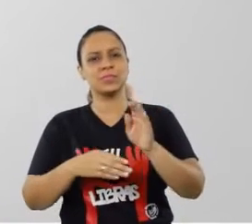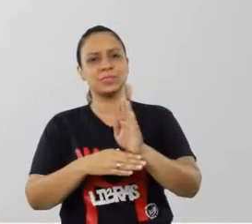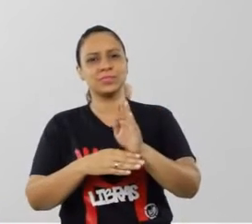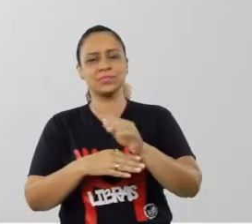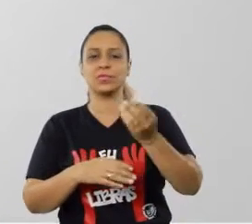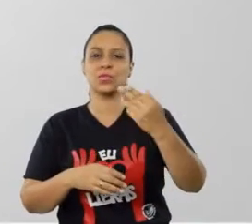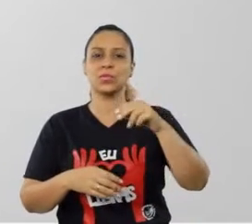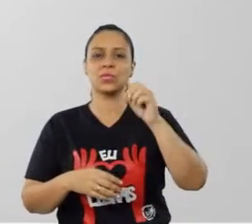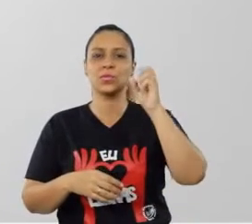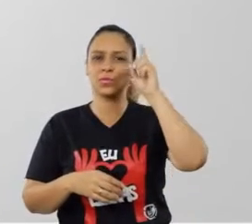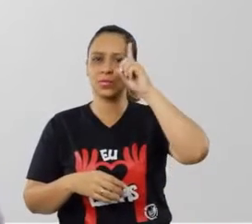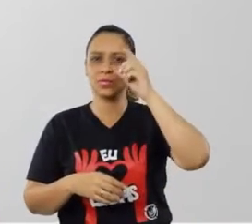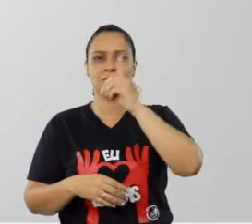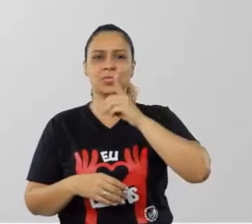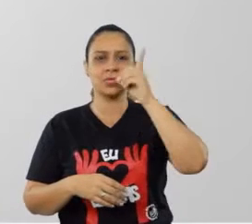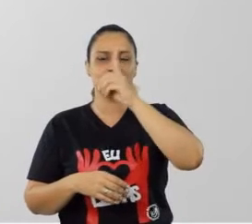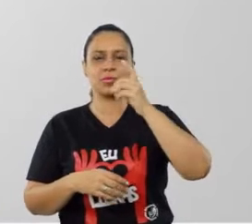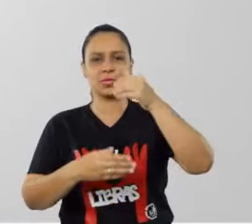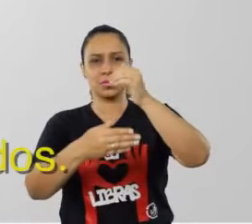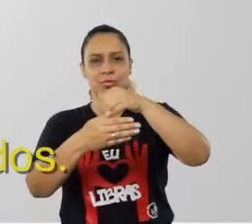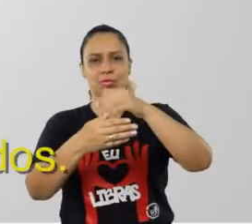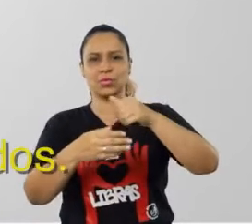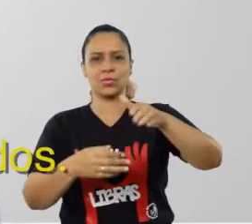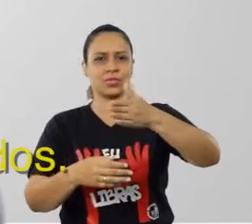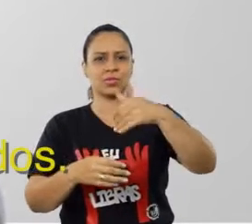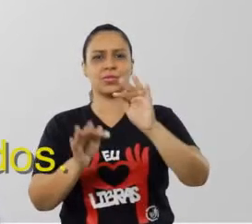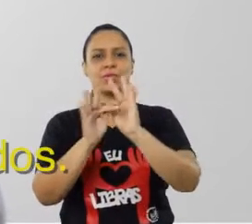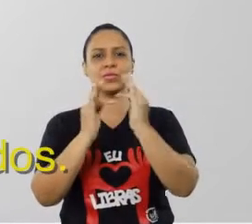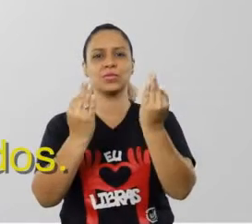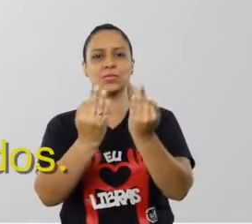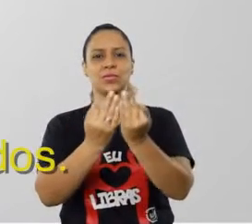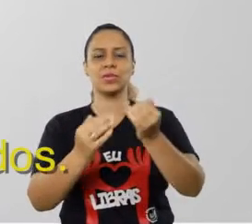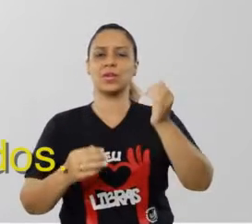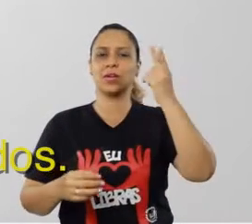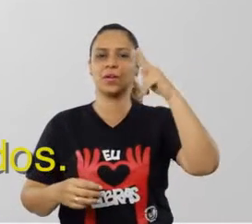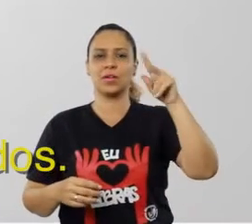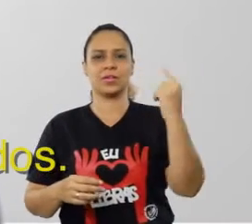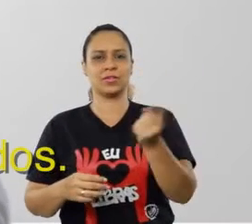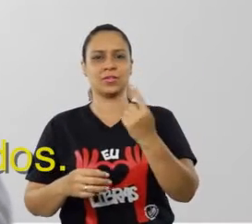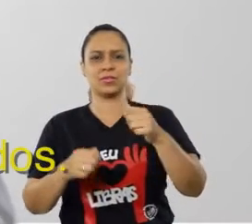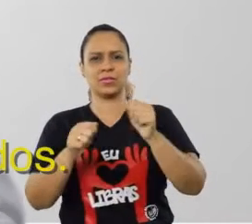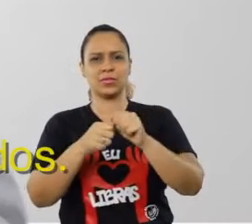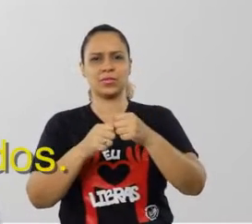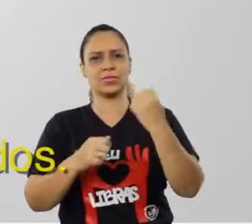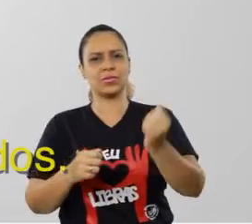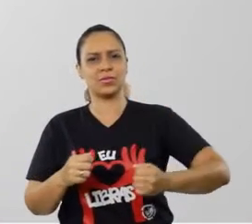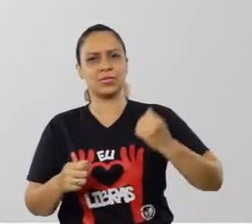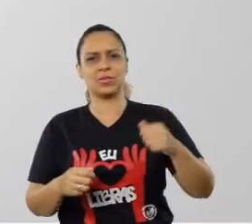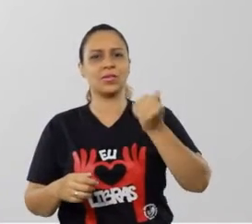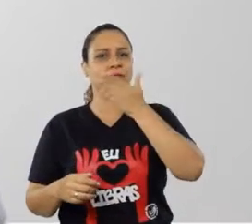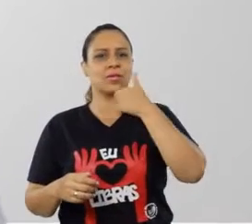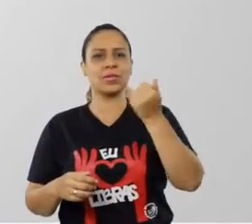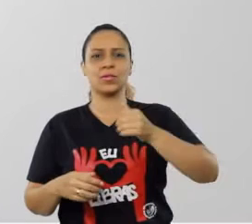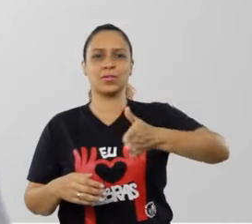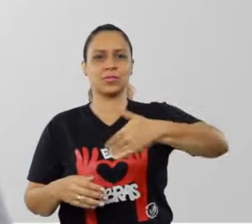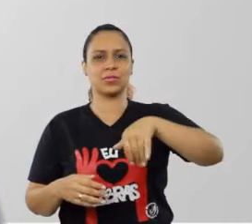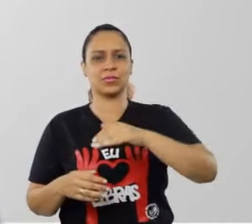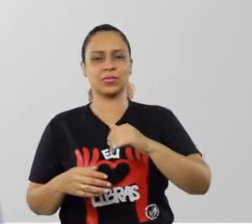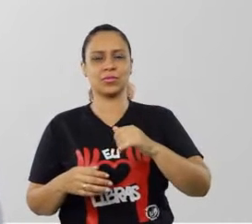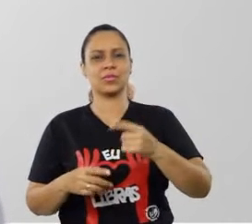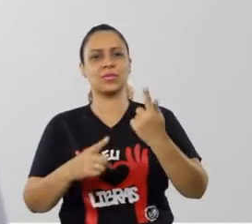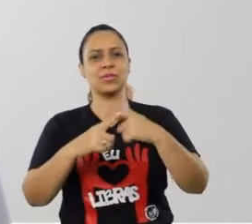com o seu voto de toda a sua família para que a gente possa fazer uma hora qual é a melhor para todos porque aqui